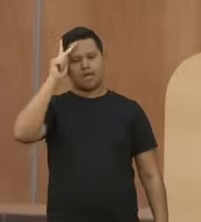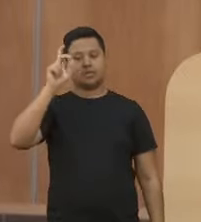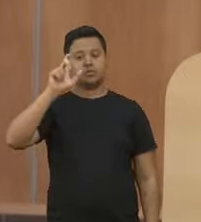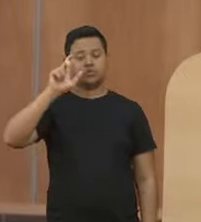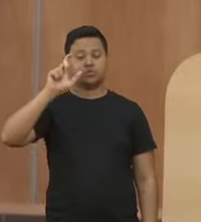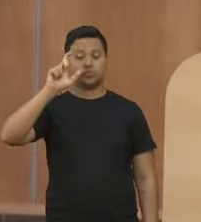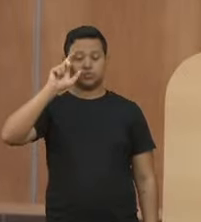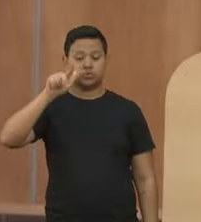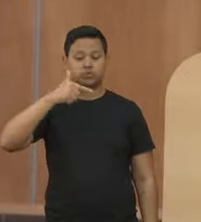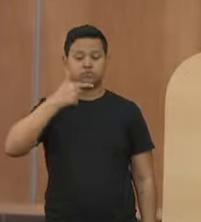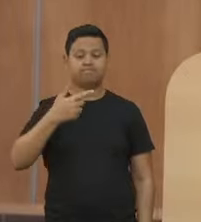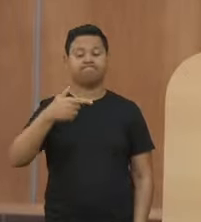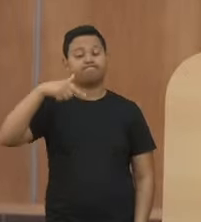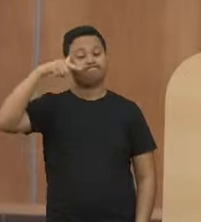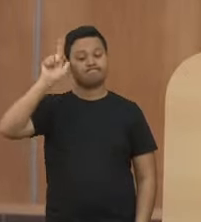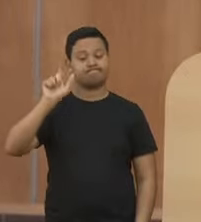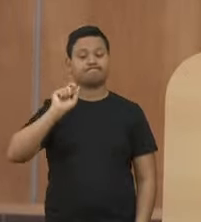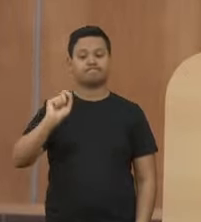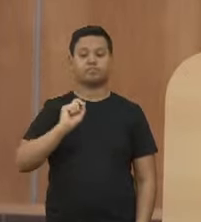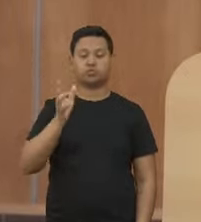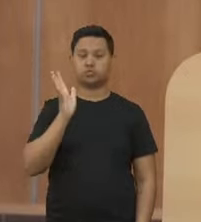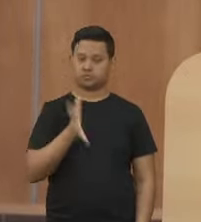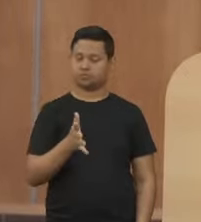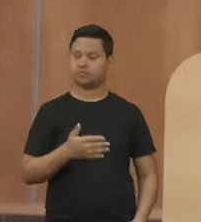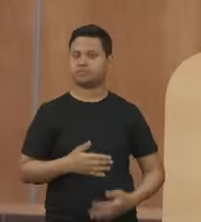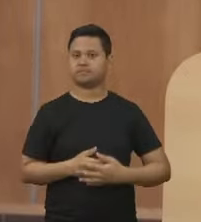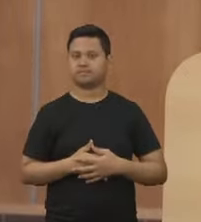Nós tivemos ontem, já